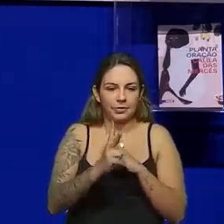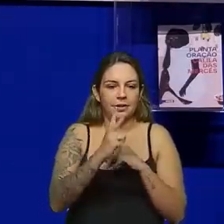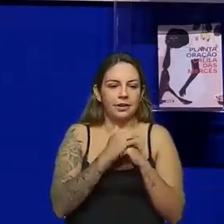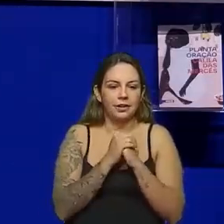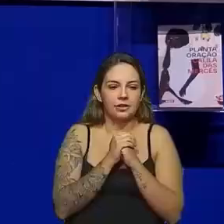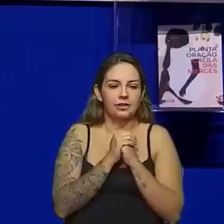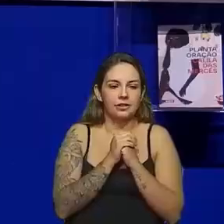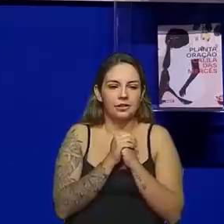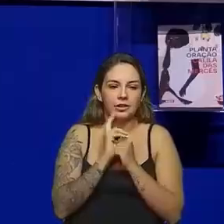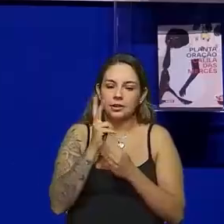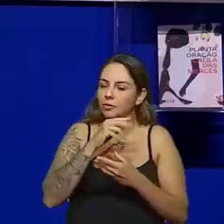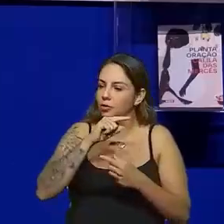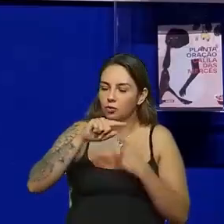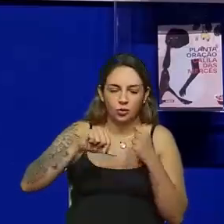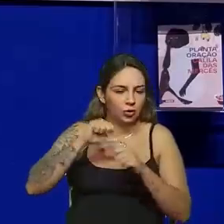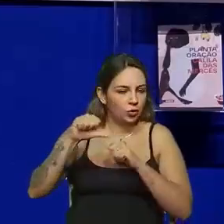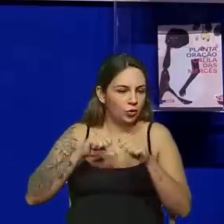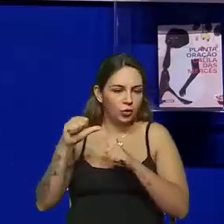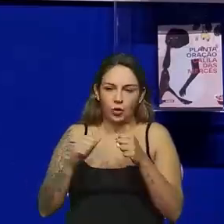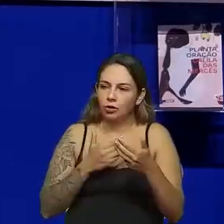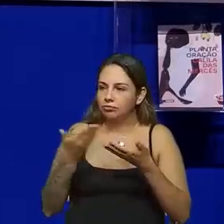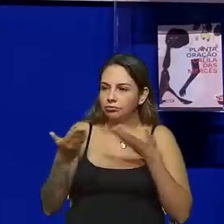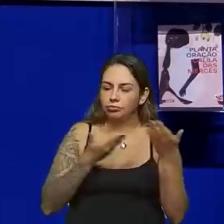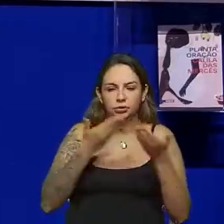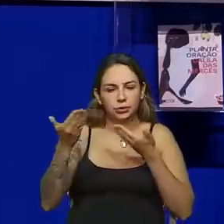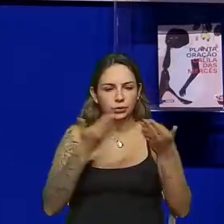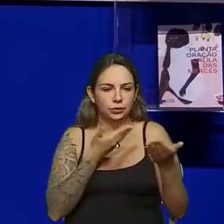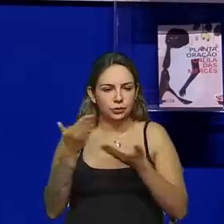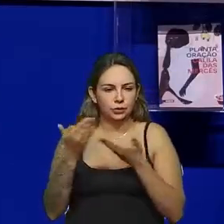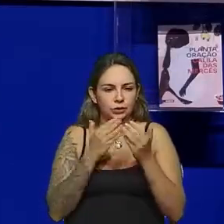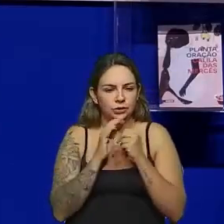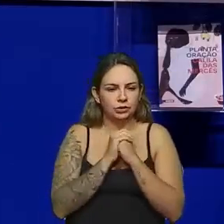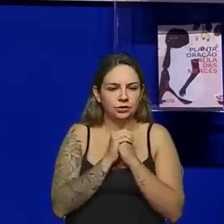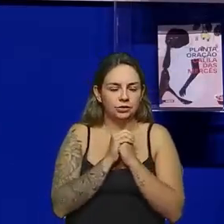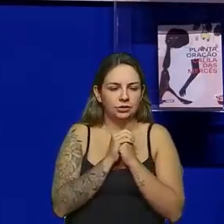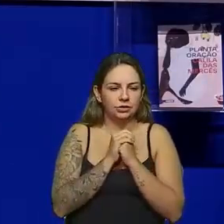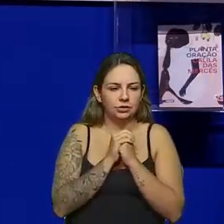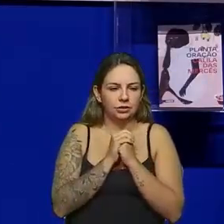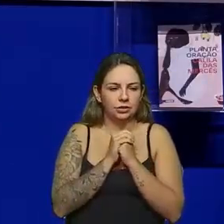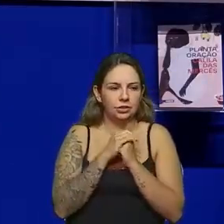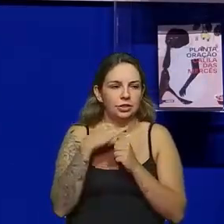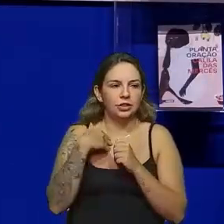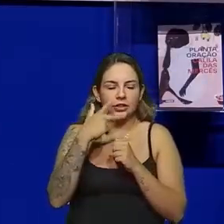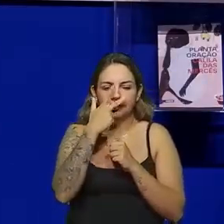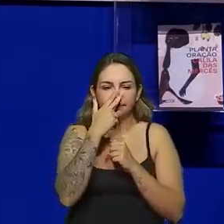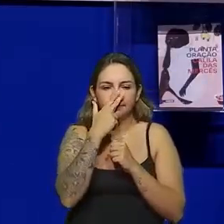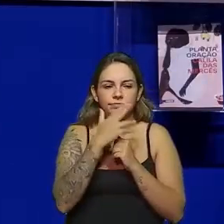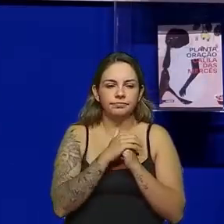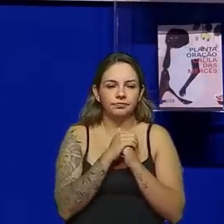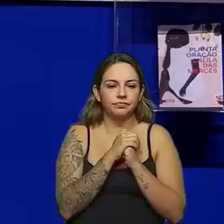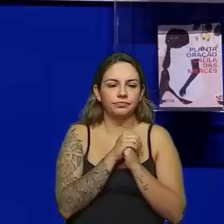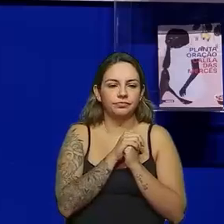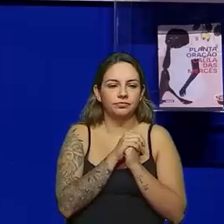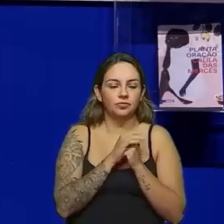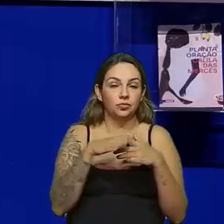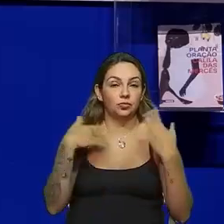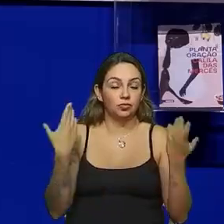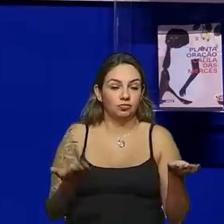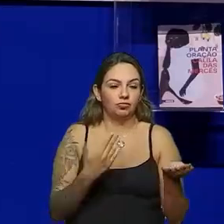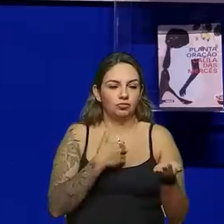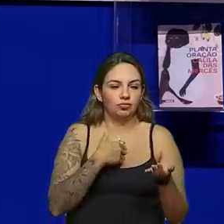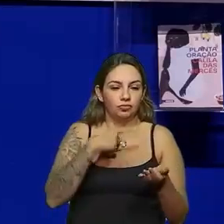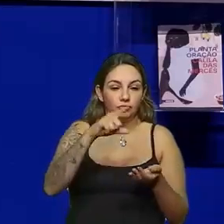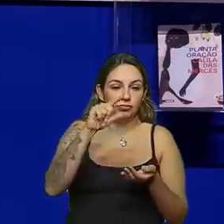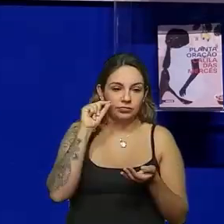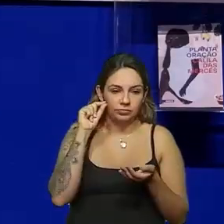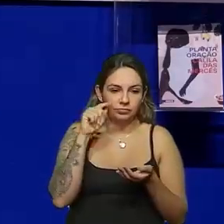permanente, a gente está sempre trocando coisas, né, é intenso isso, e eu acho que quando eu